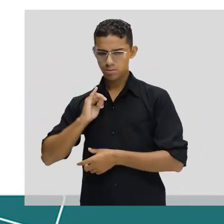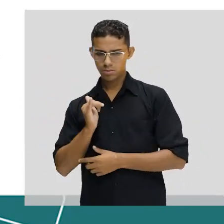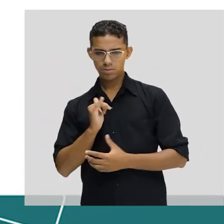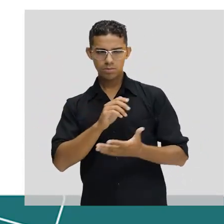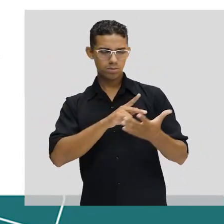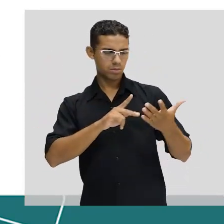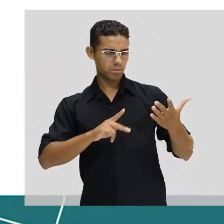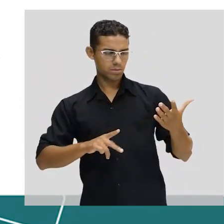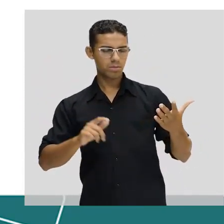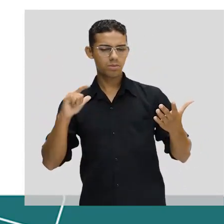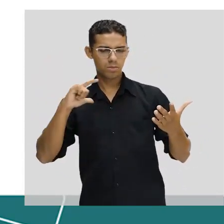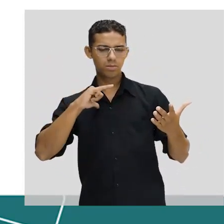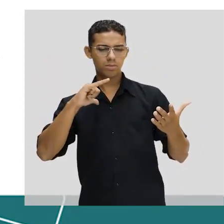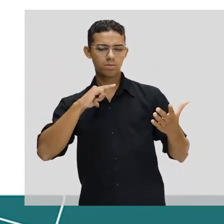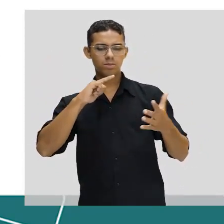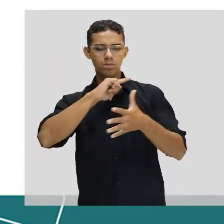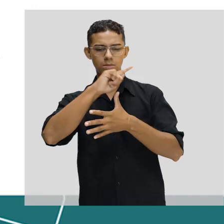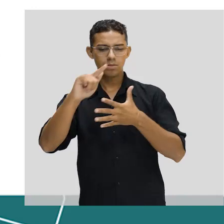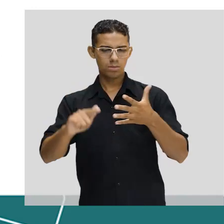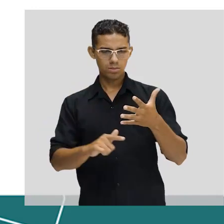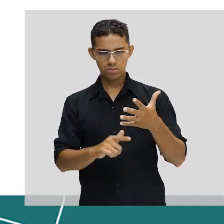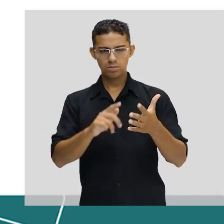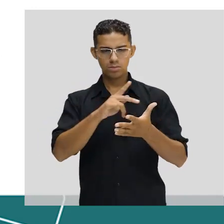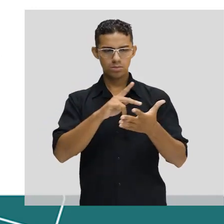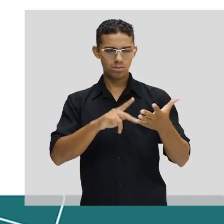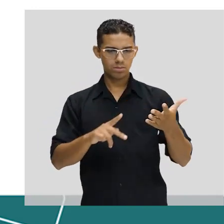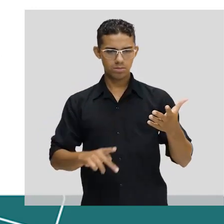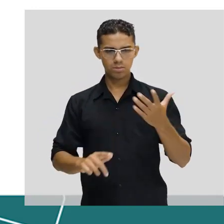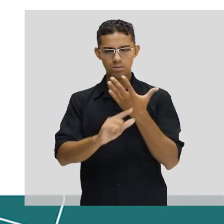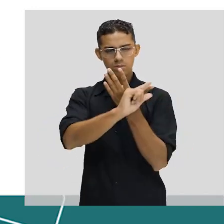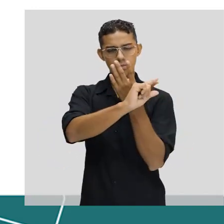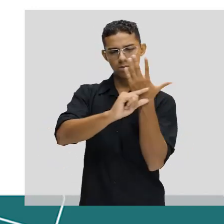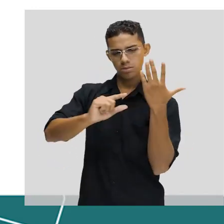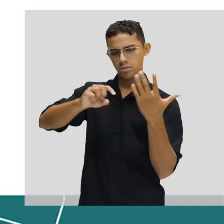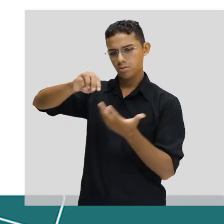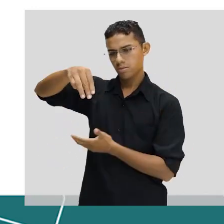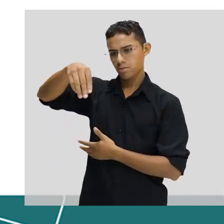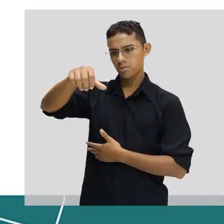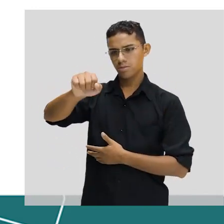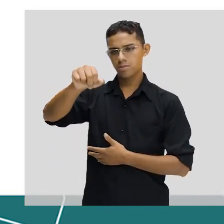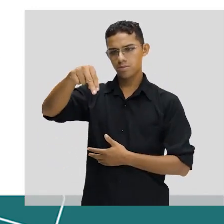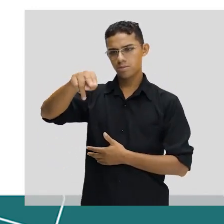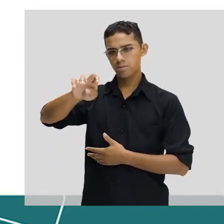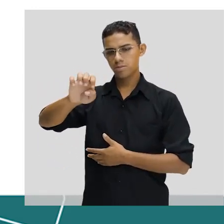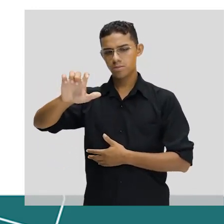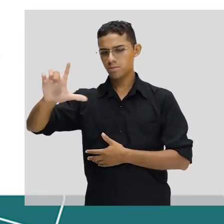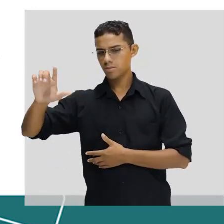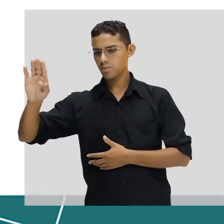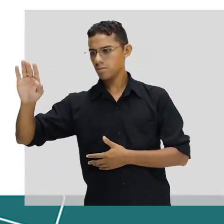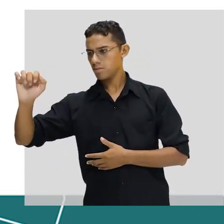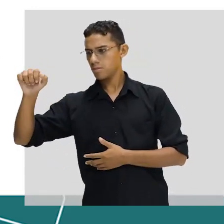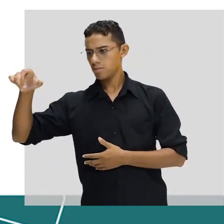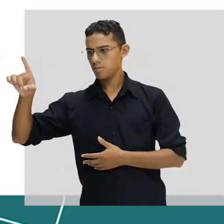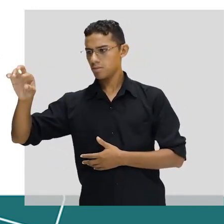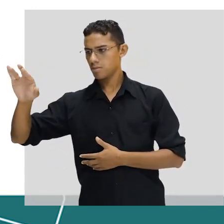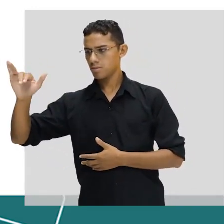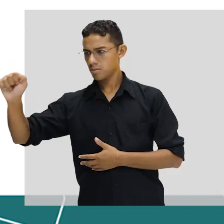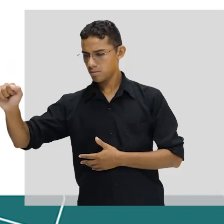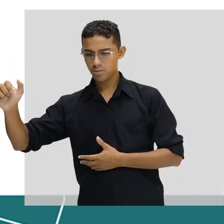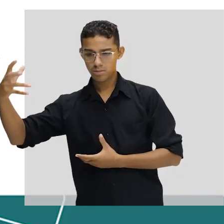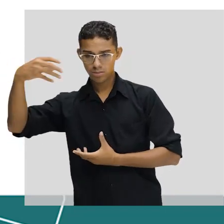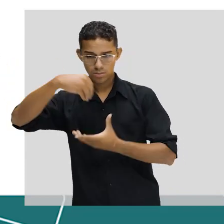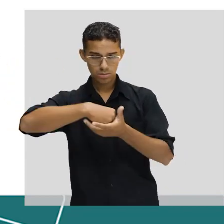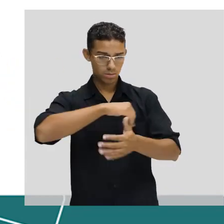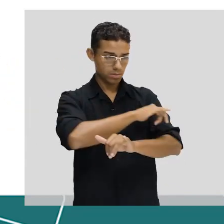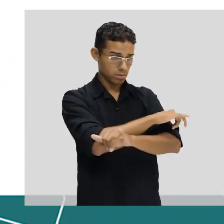poema. Leia o poema, né, de Manuel Bandeira. Poema tirado de uma notícia de jornal. Observem que